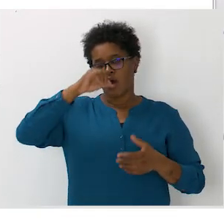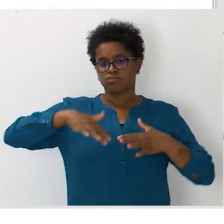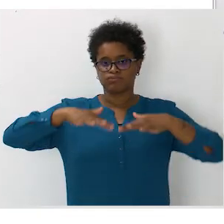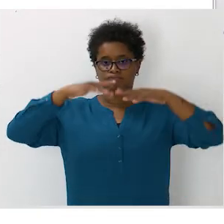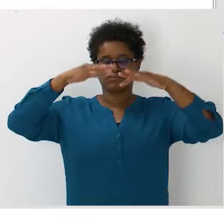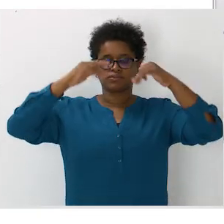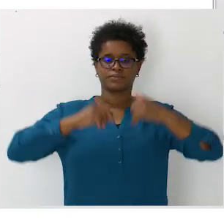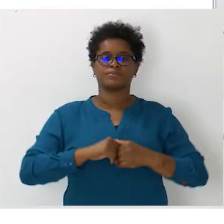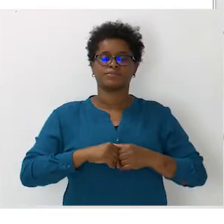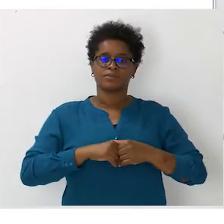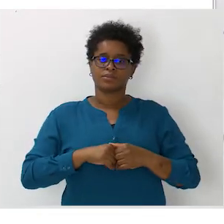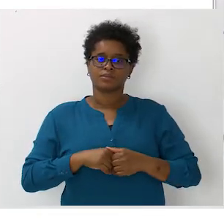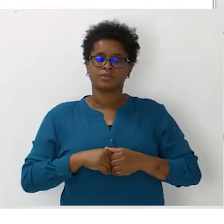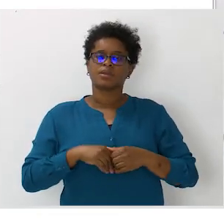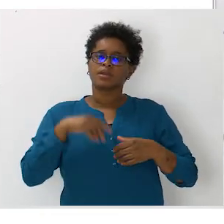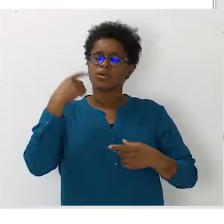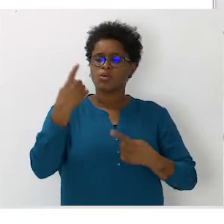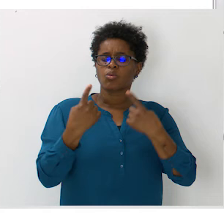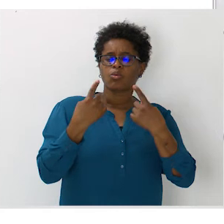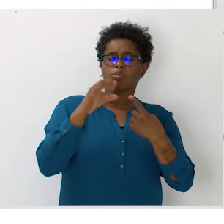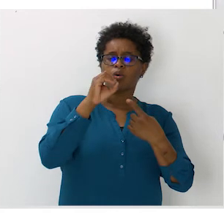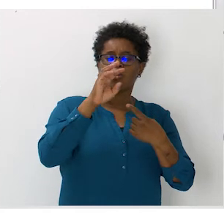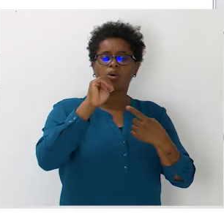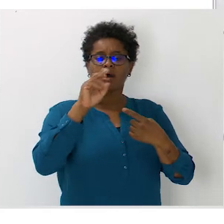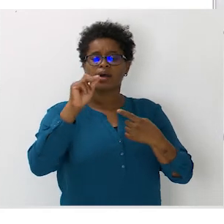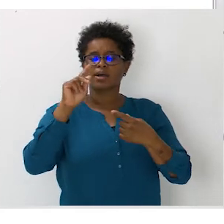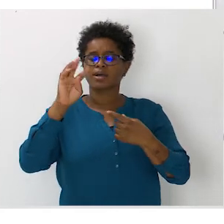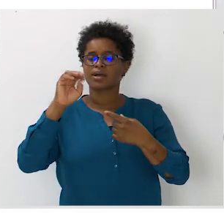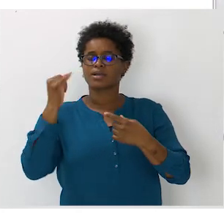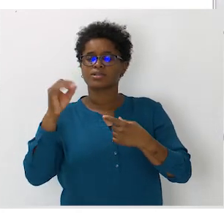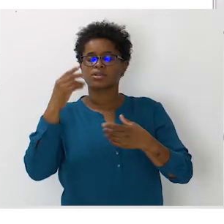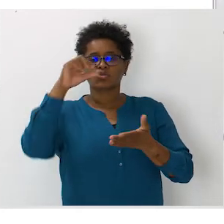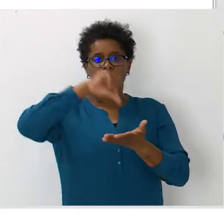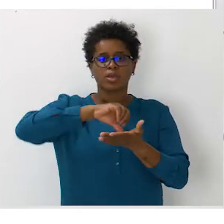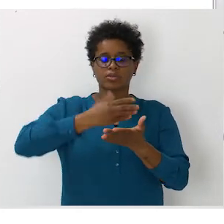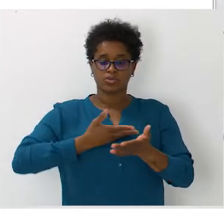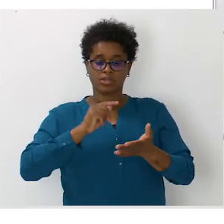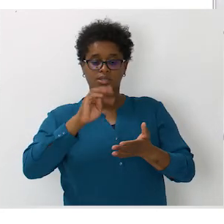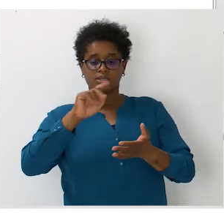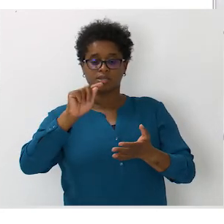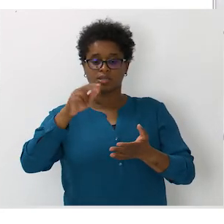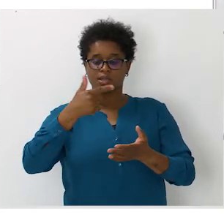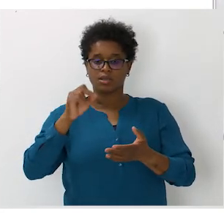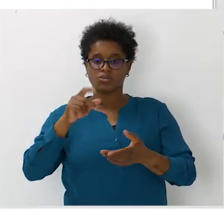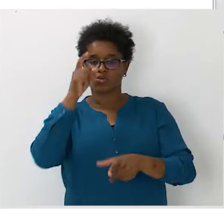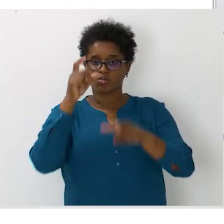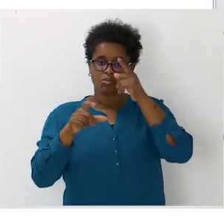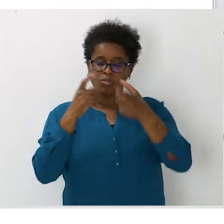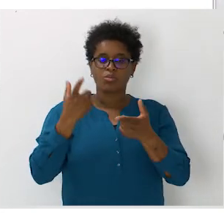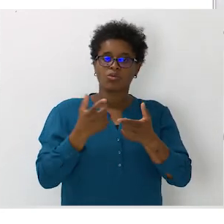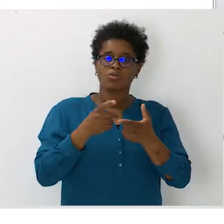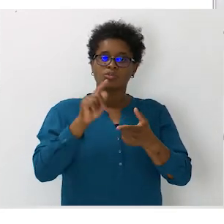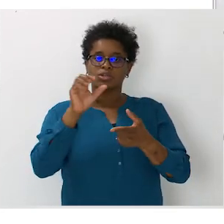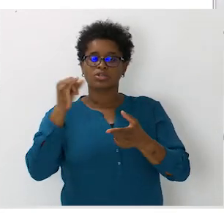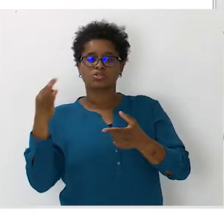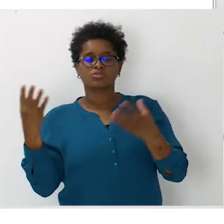inundações. É uma oásis no meio do deserto. O povo egípcio derivou da